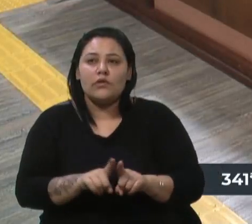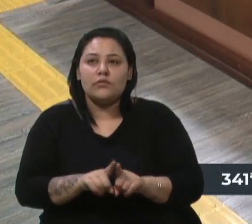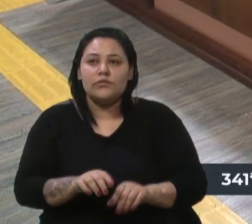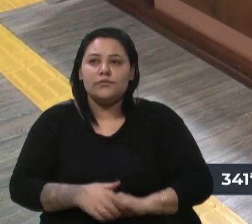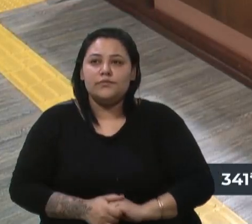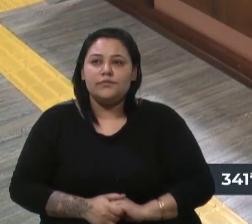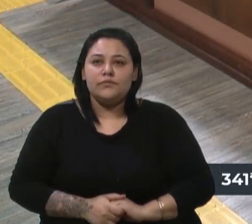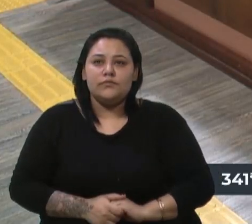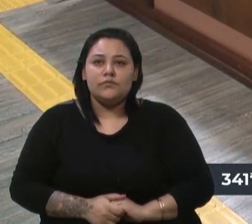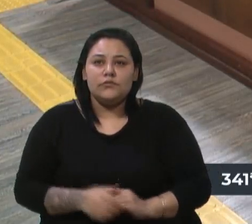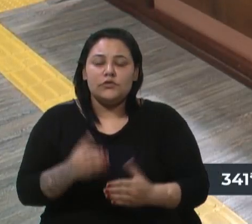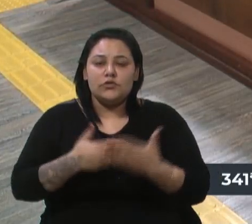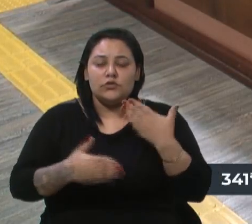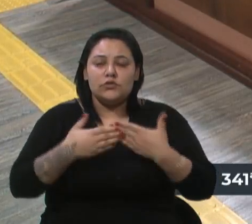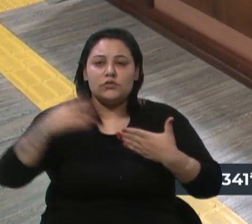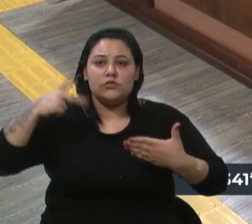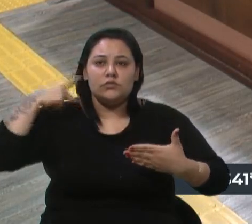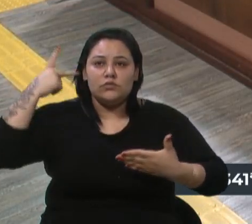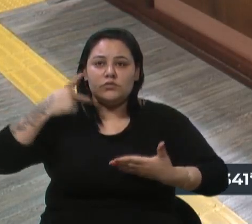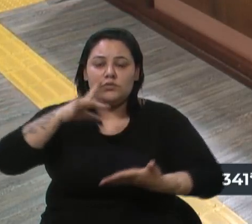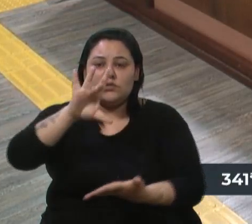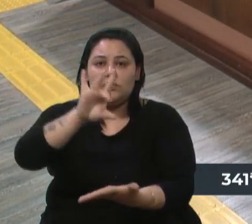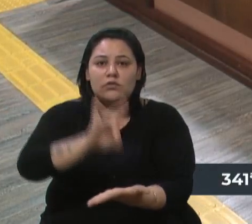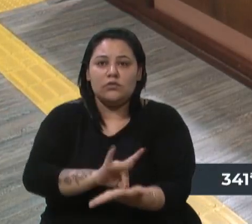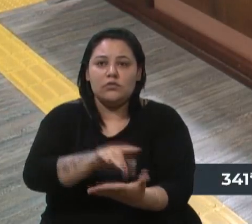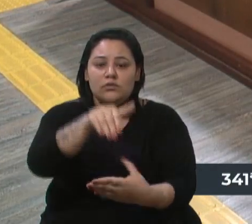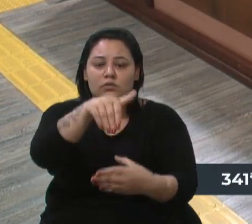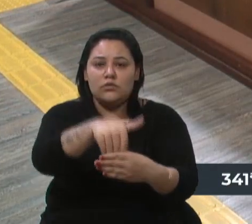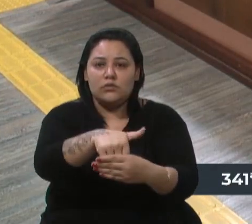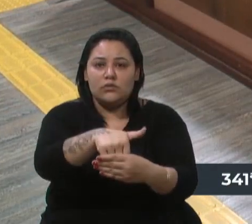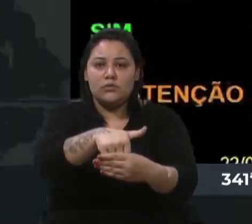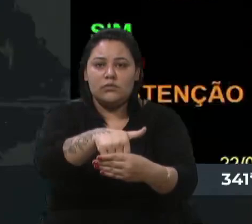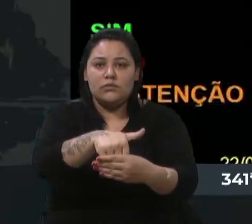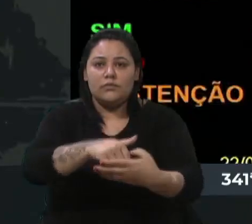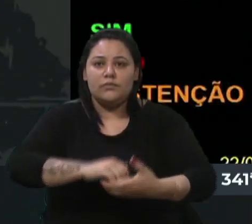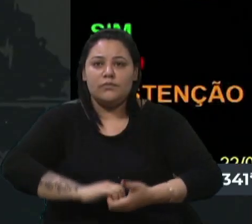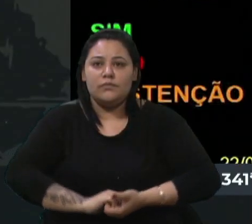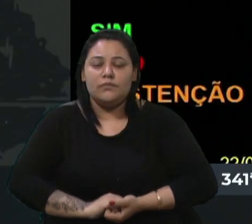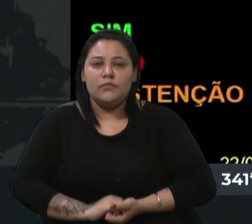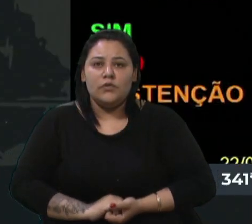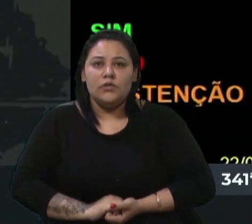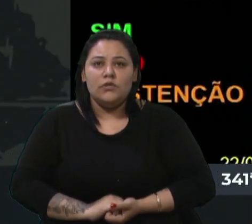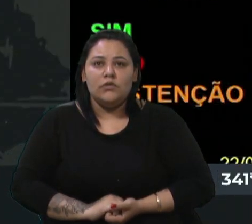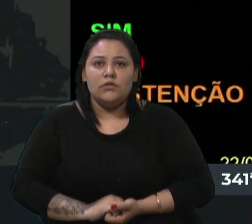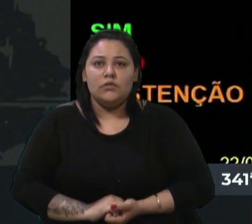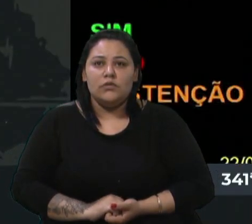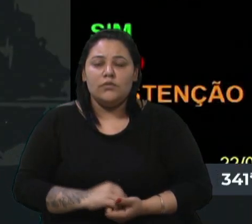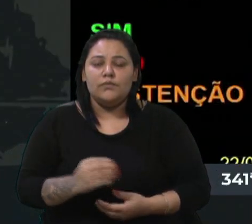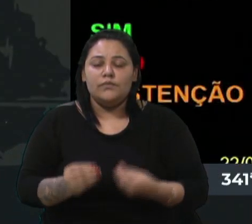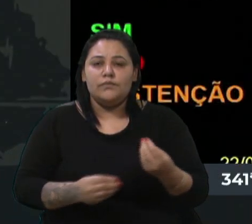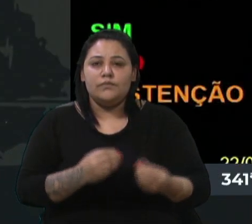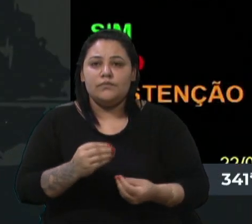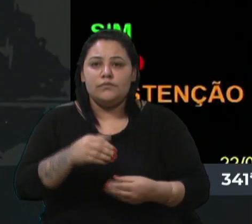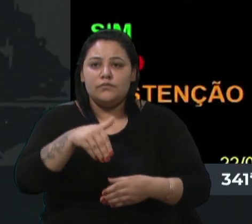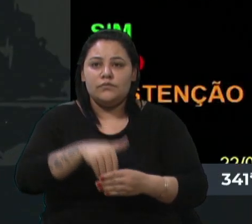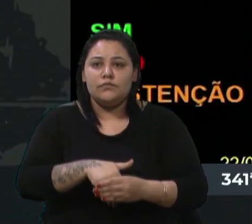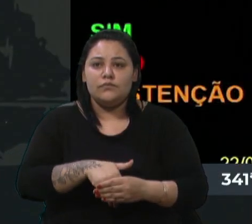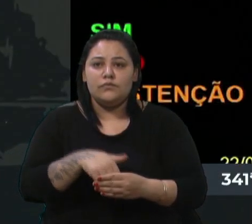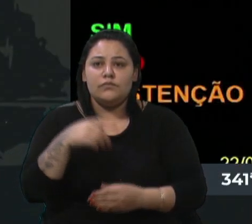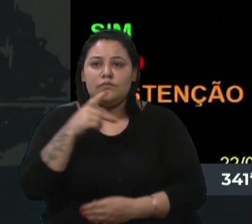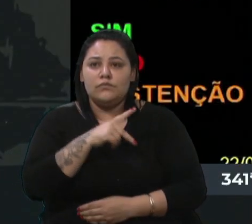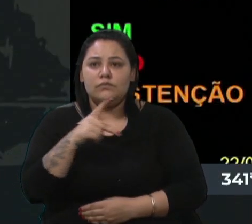às vereadoras e aos vereadores que registrem seus votos. Como vota professor Zanquim?